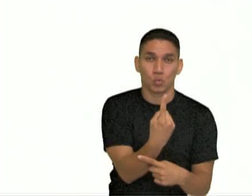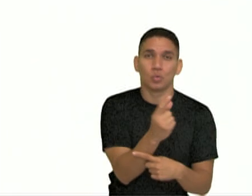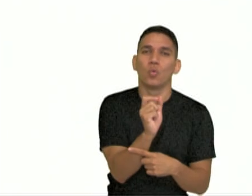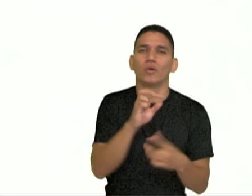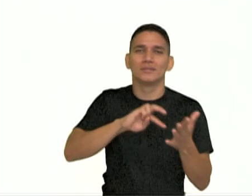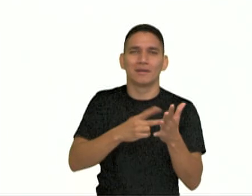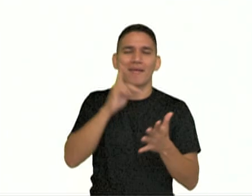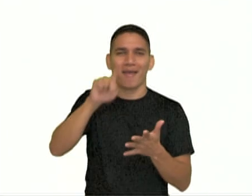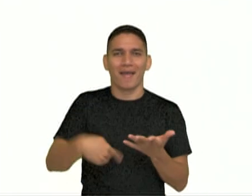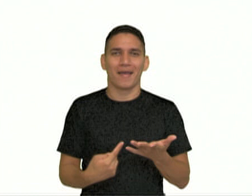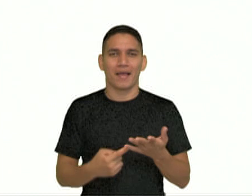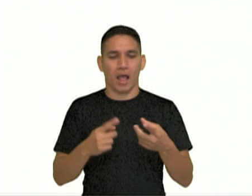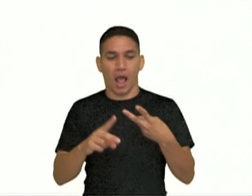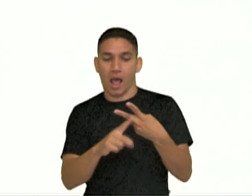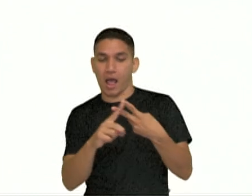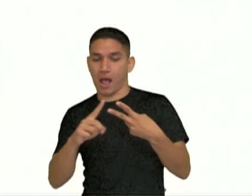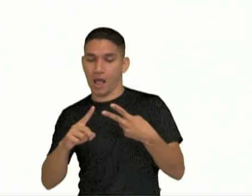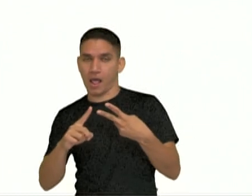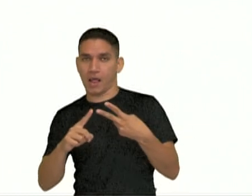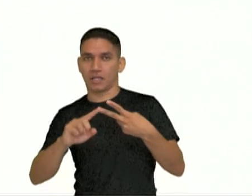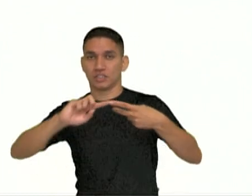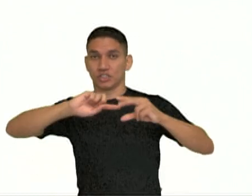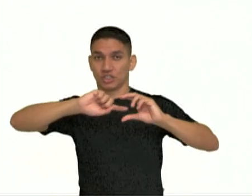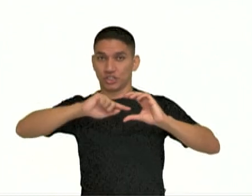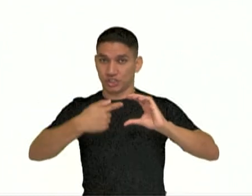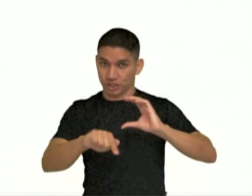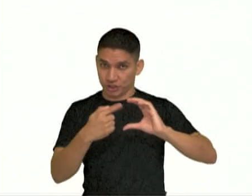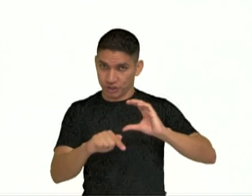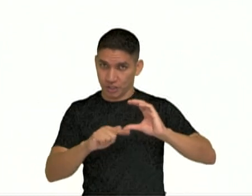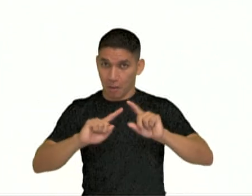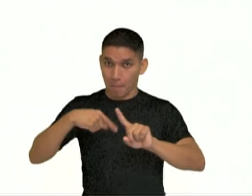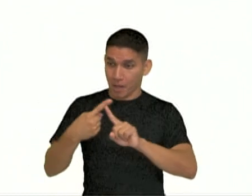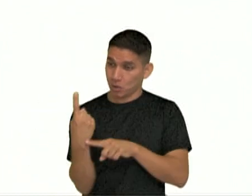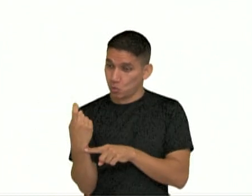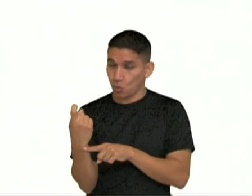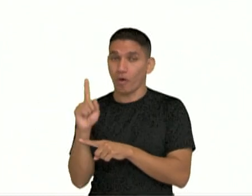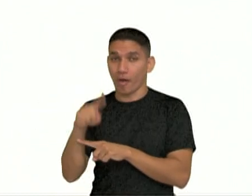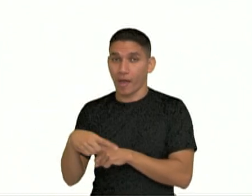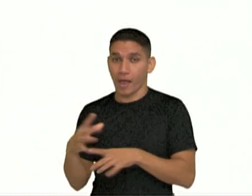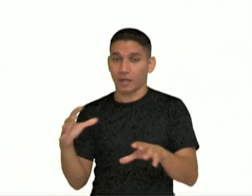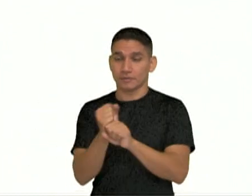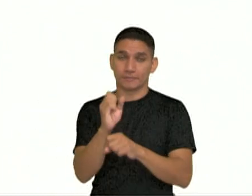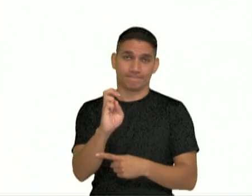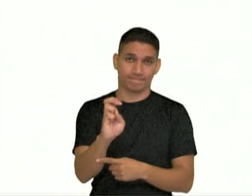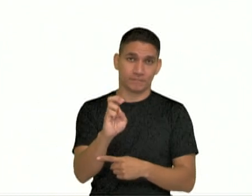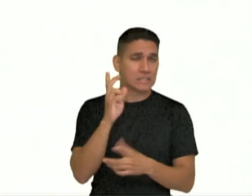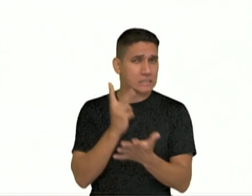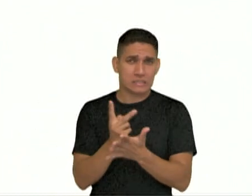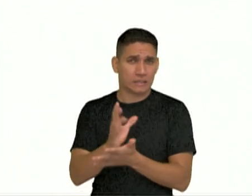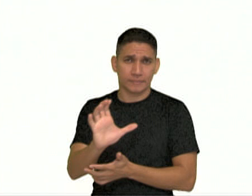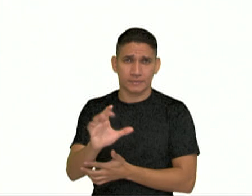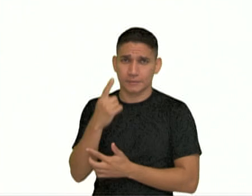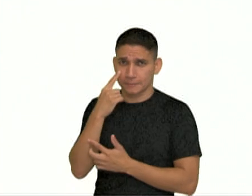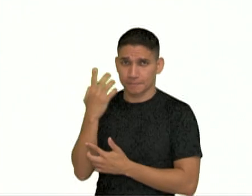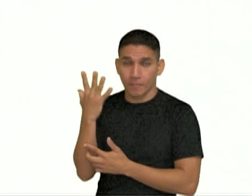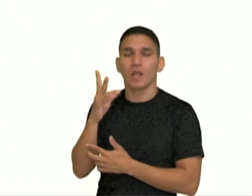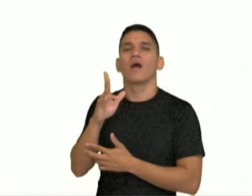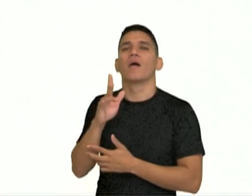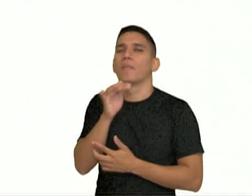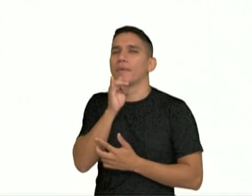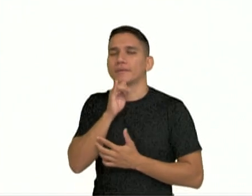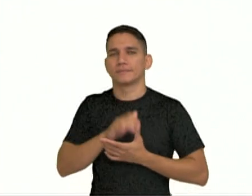4 alelos, né, 4 genes ali, mais 1 dá 5 fenótipos. Então, sempre vai ser assim. Então, se eu tiver, por exemplo,